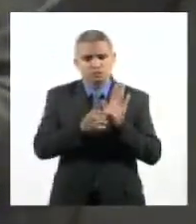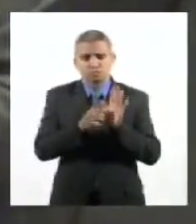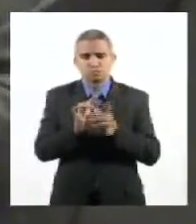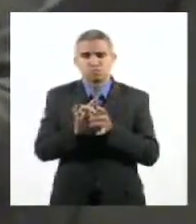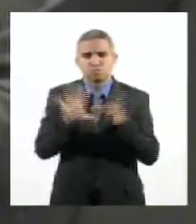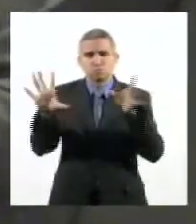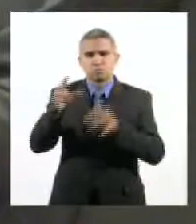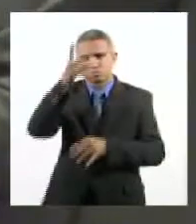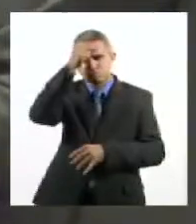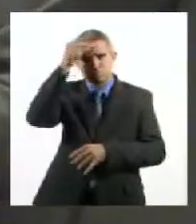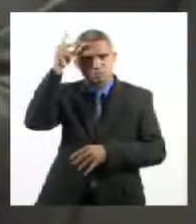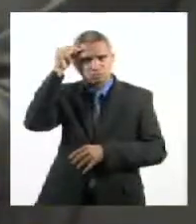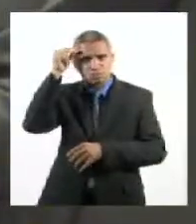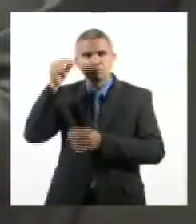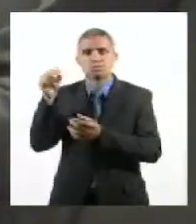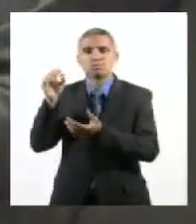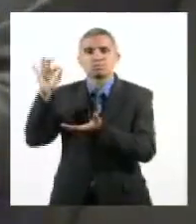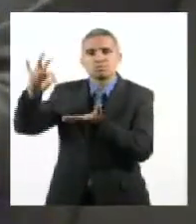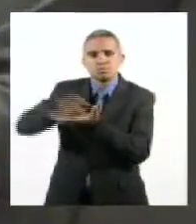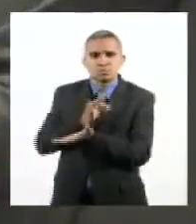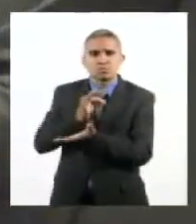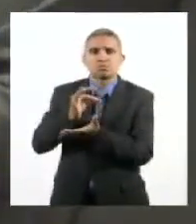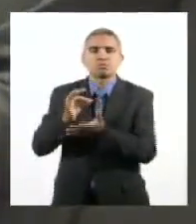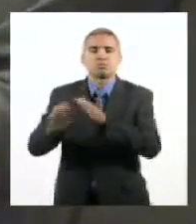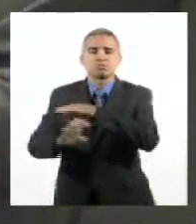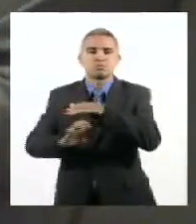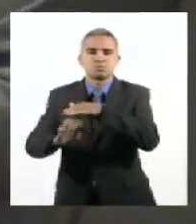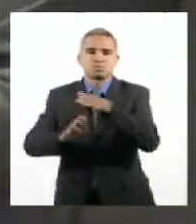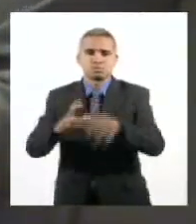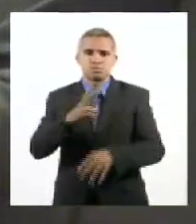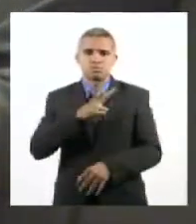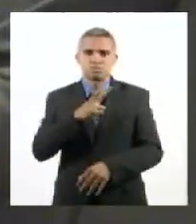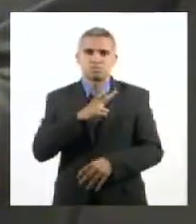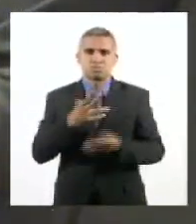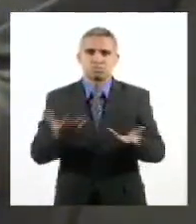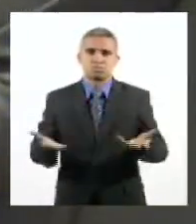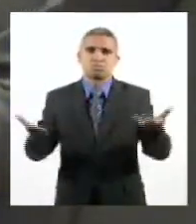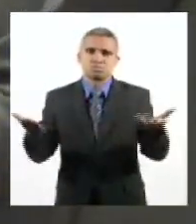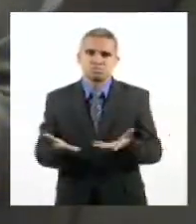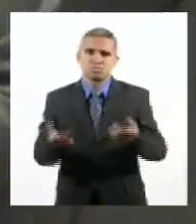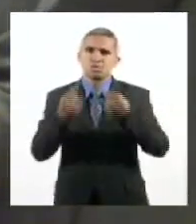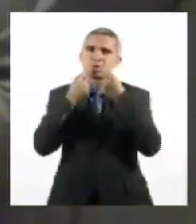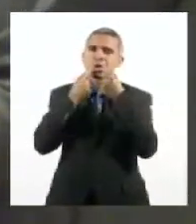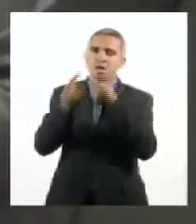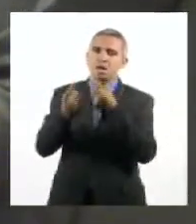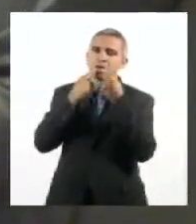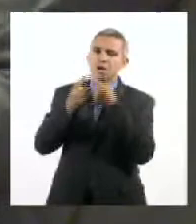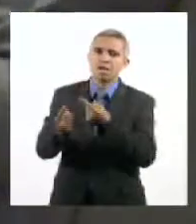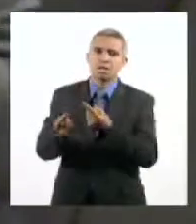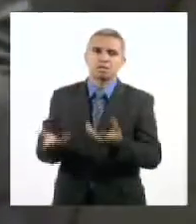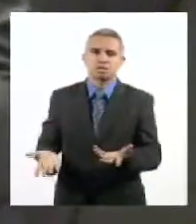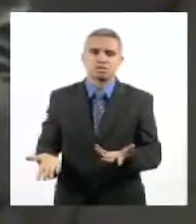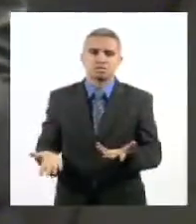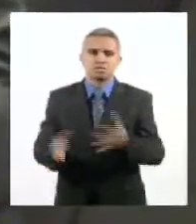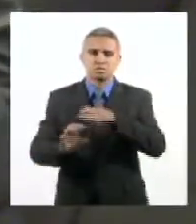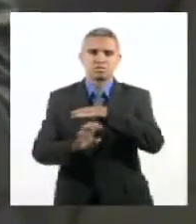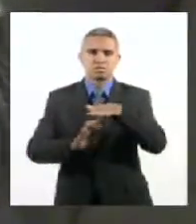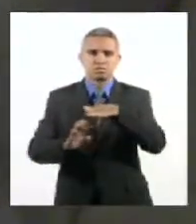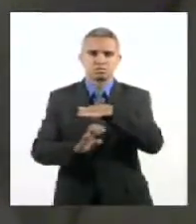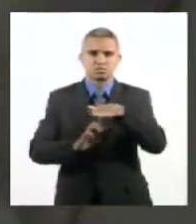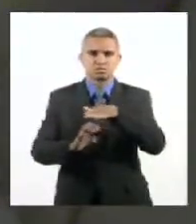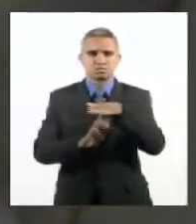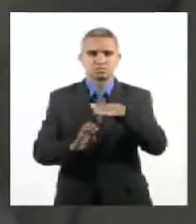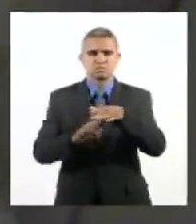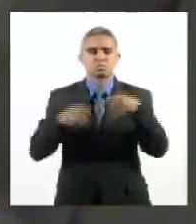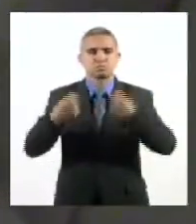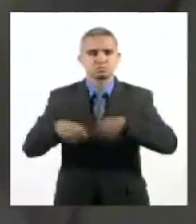a conceder à empresa privada o sistema, estão agora reivindicando que a empresa